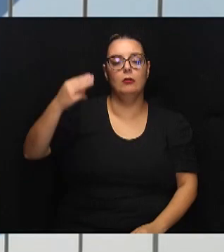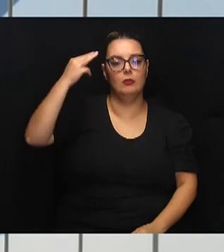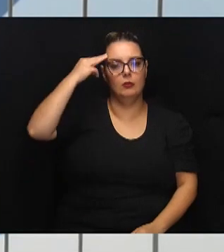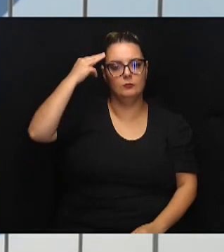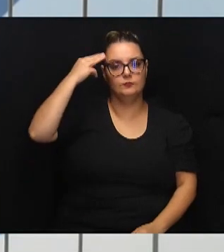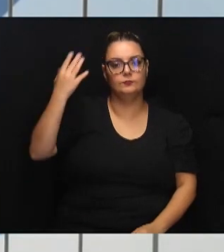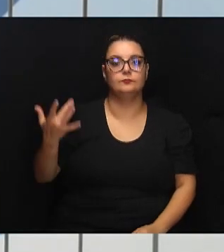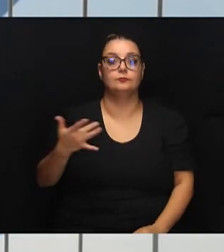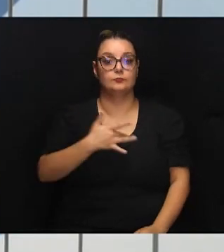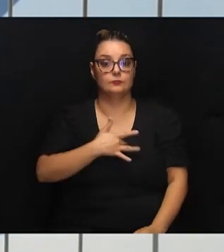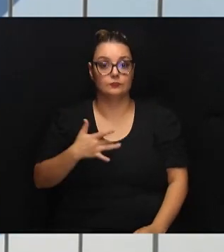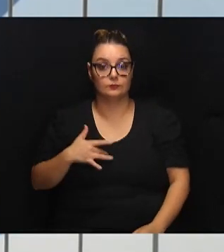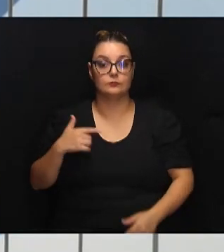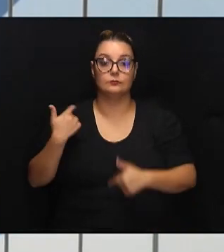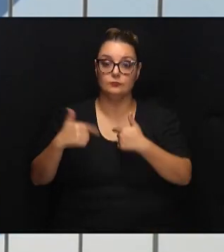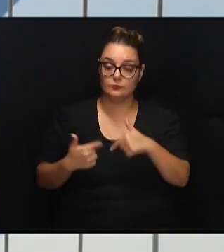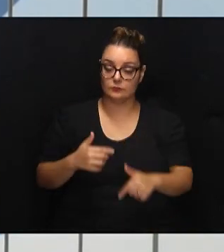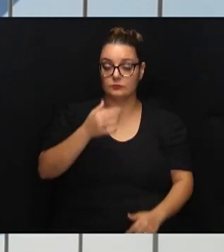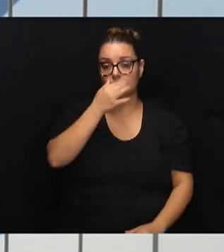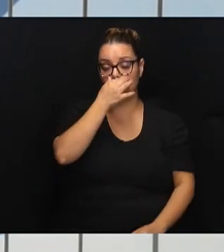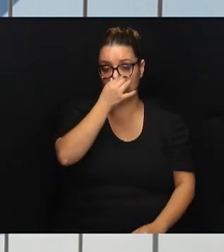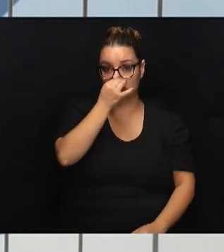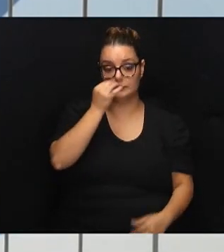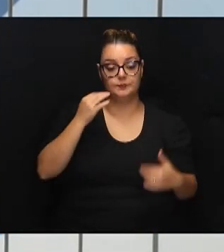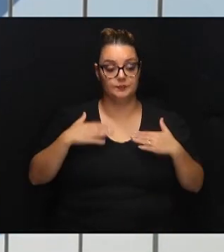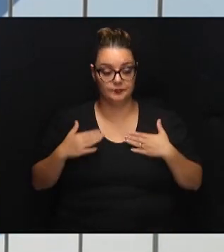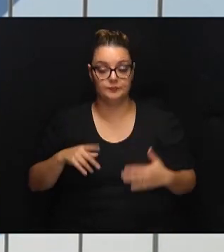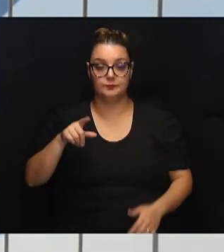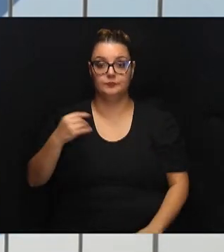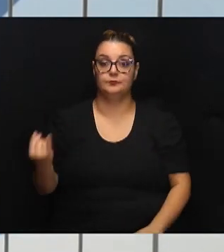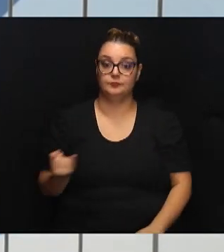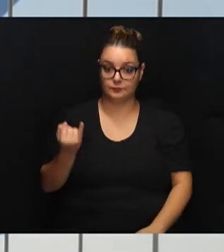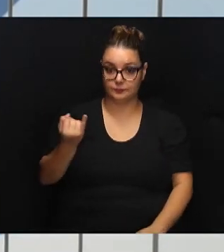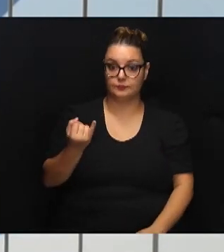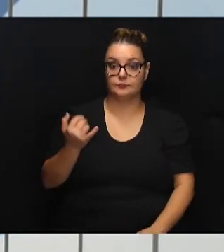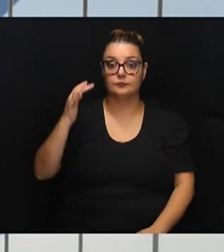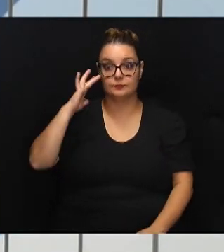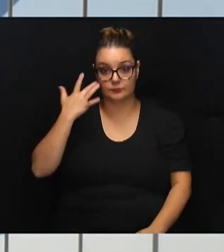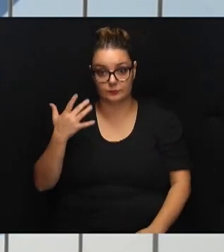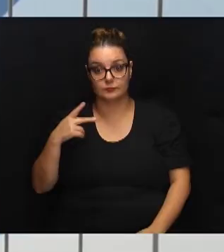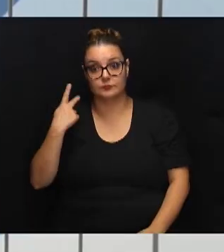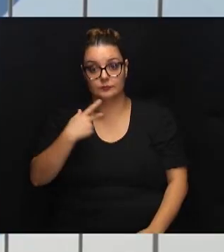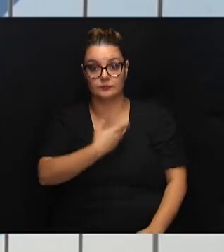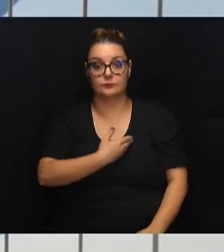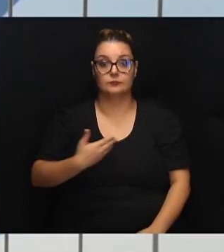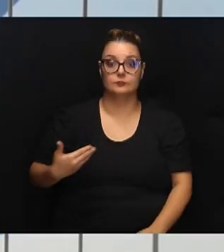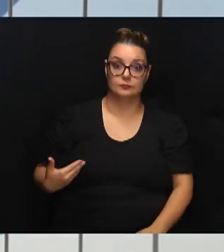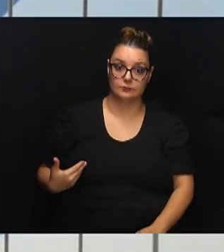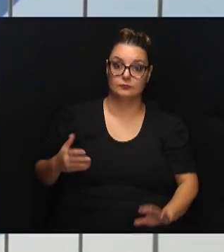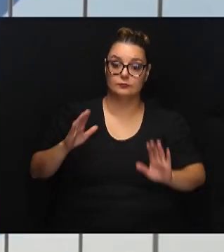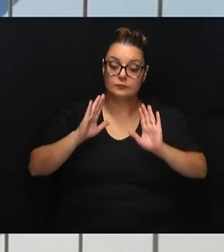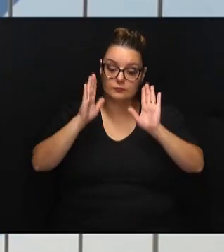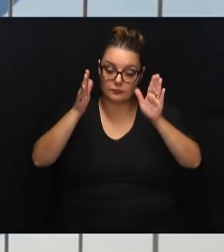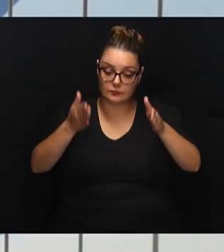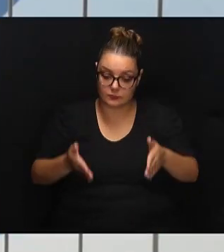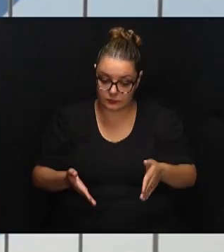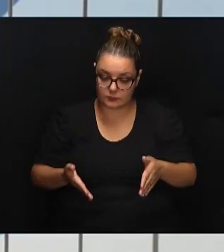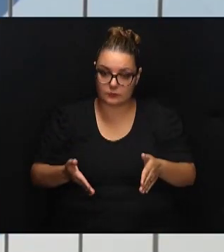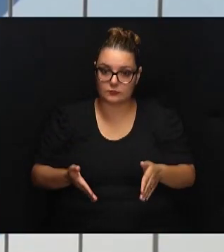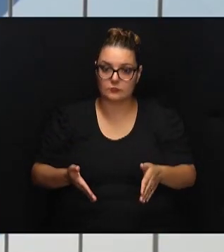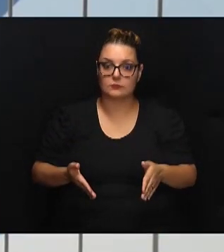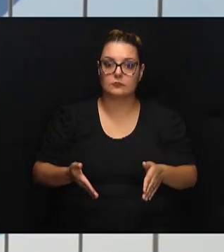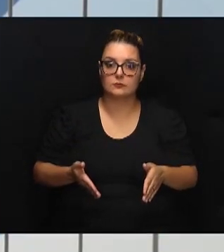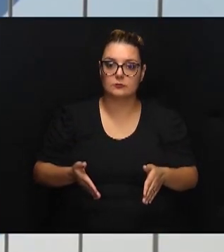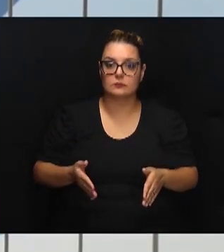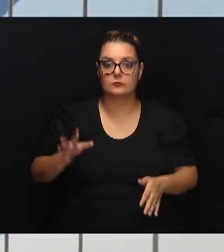de saúde do trabalhador. Então, isso é muito importante. Então, eu acho que tanto uma política pública voltada para que